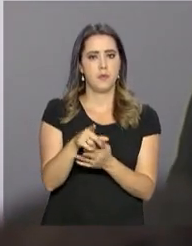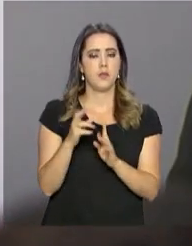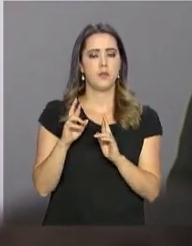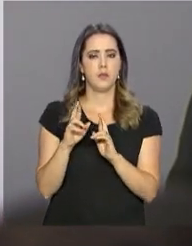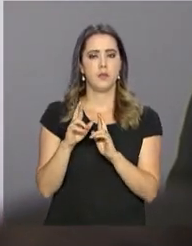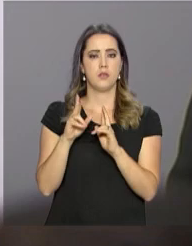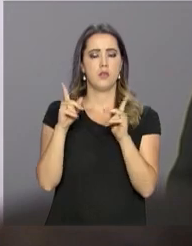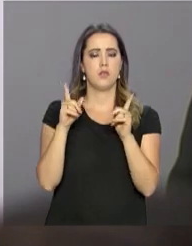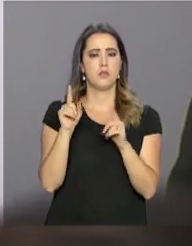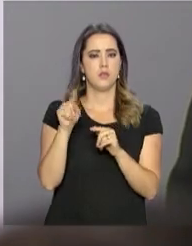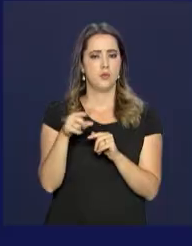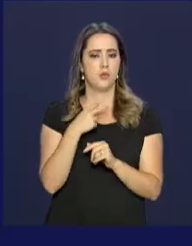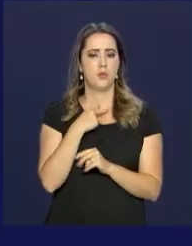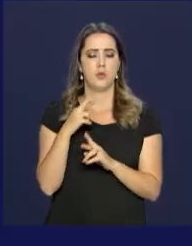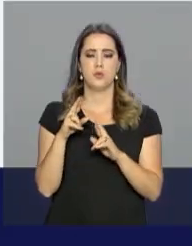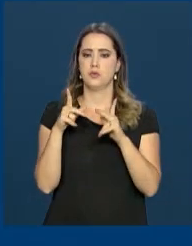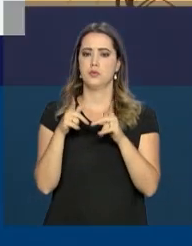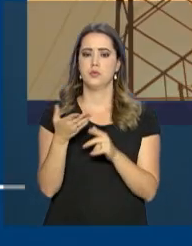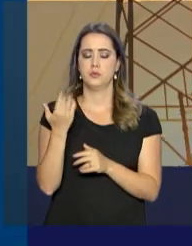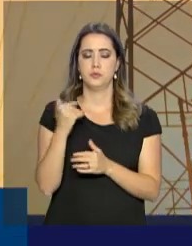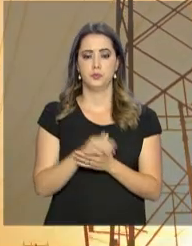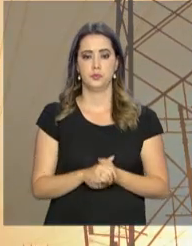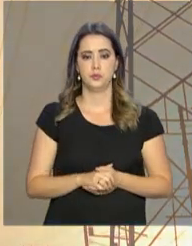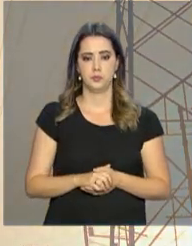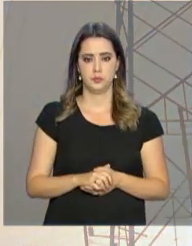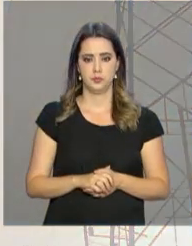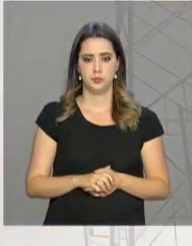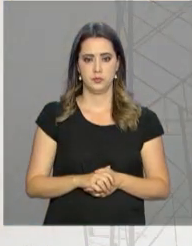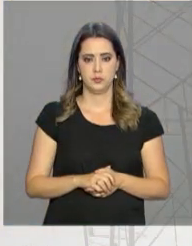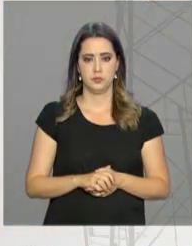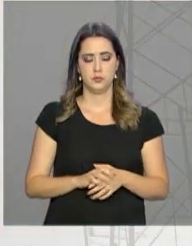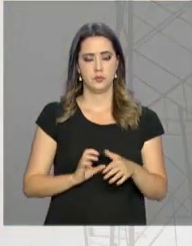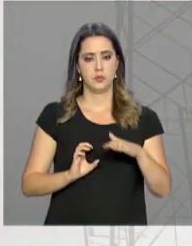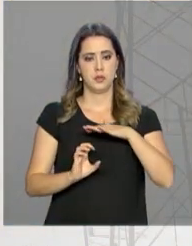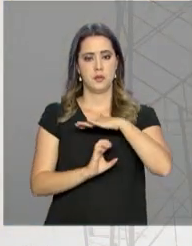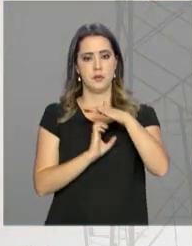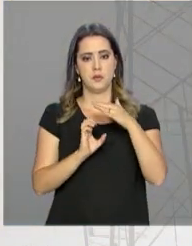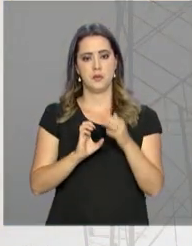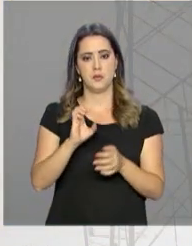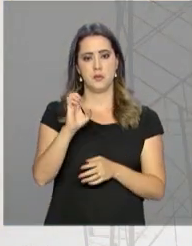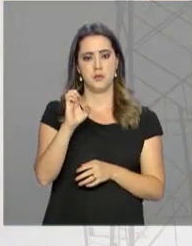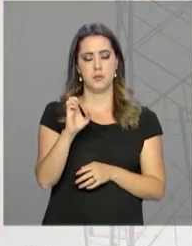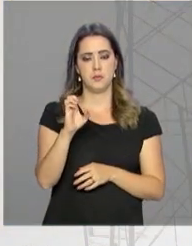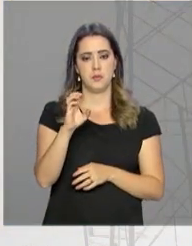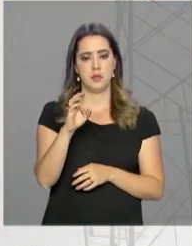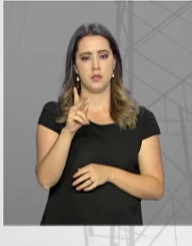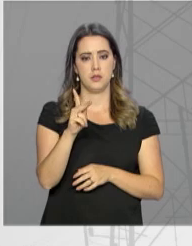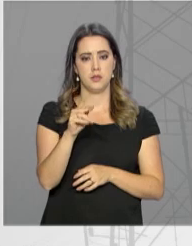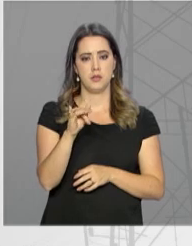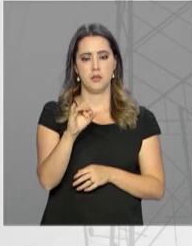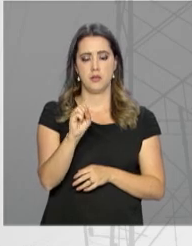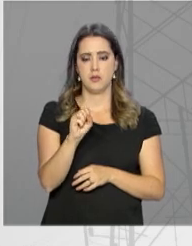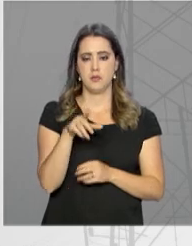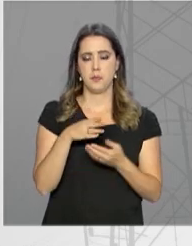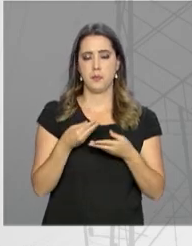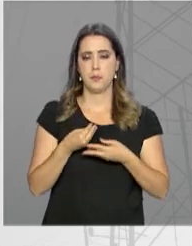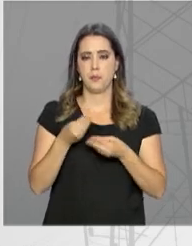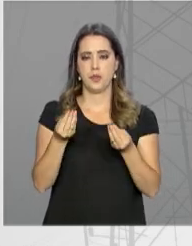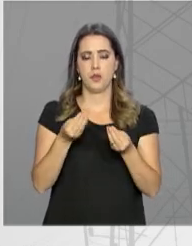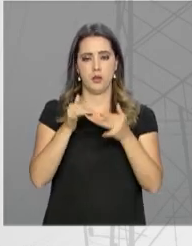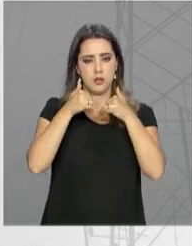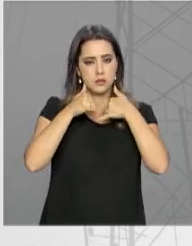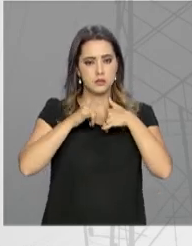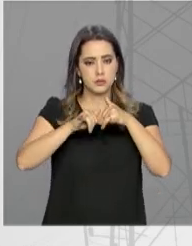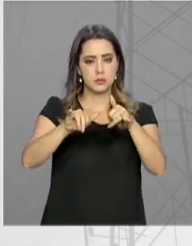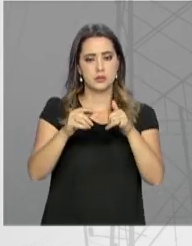diferente da CEPISA. A Companhia Energética do Piauí, CEPISA, é responsável pela distribuição de energia elétrica